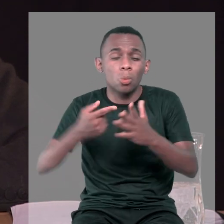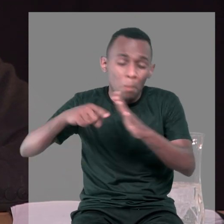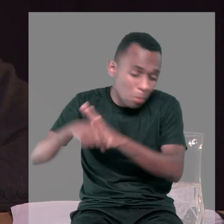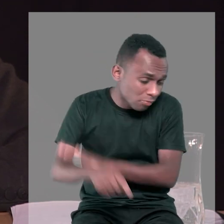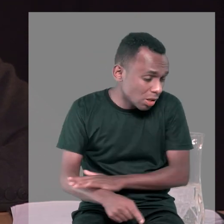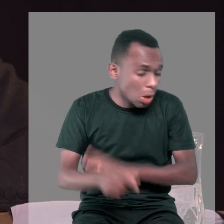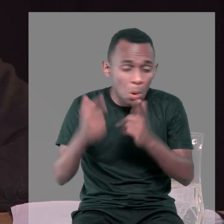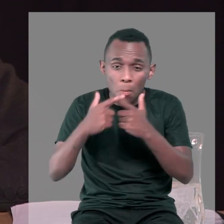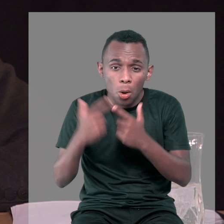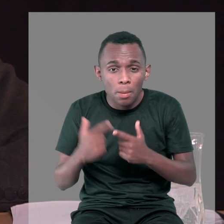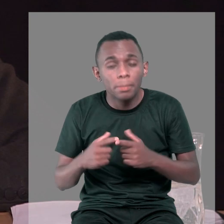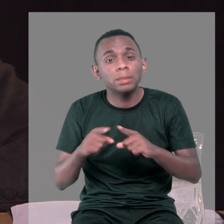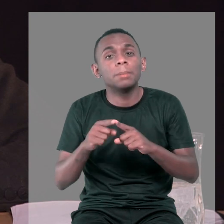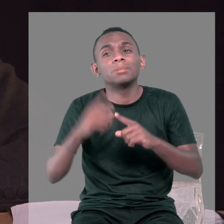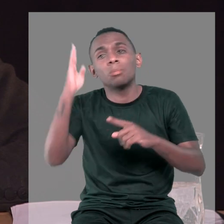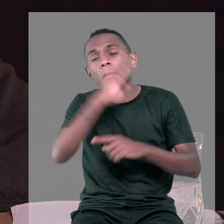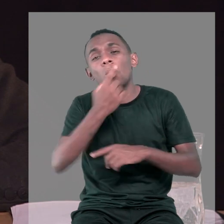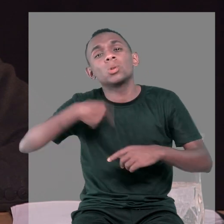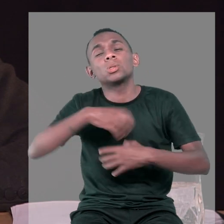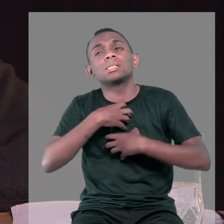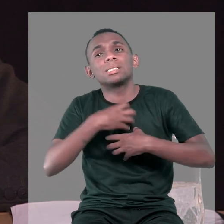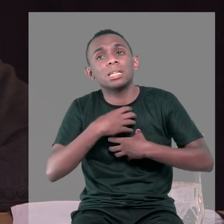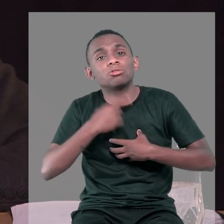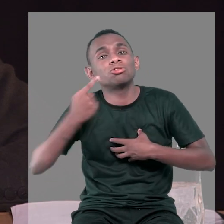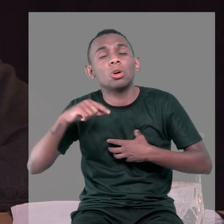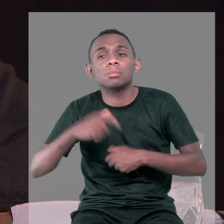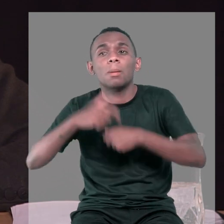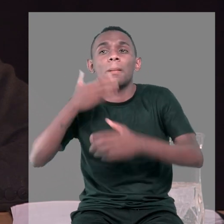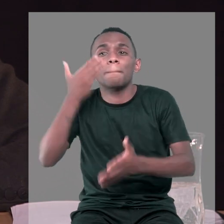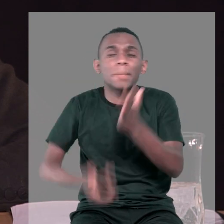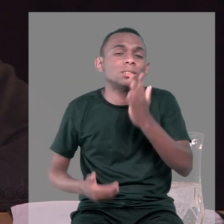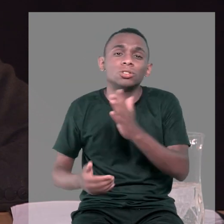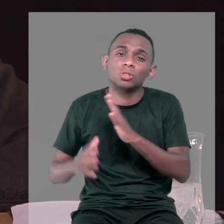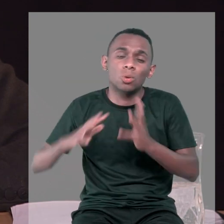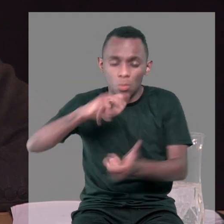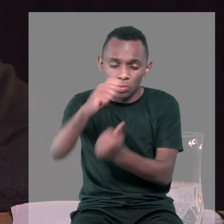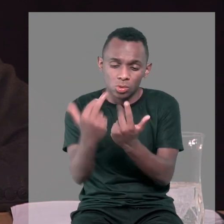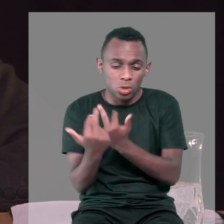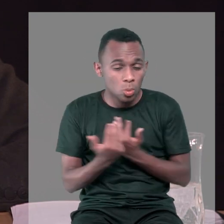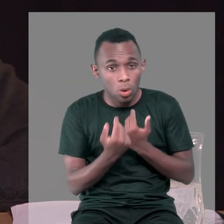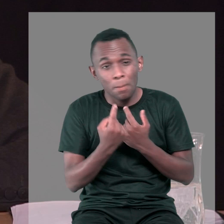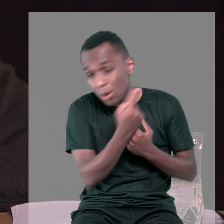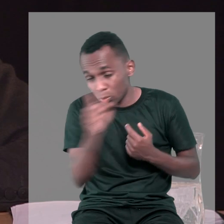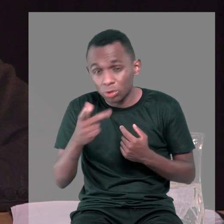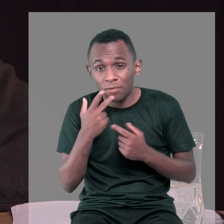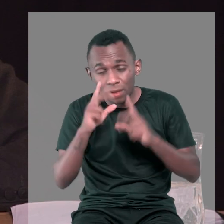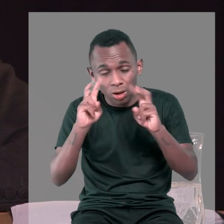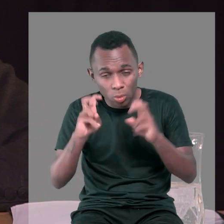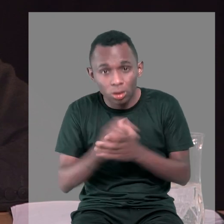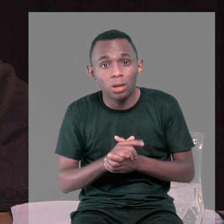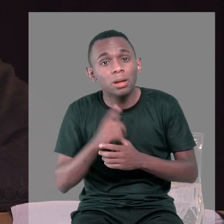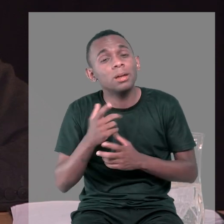Hoje, cada pessoa é obrigada perante sua consciência, perante seu